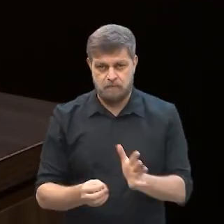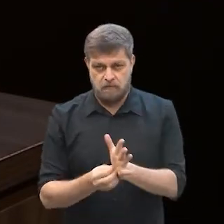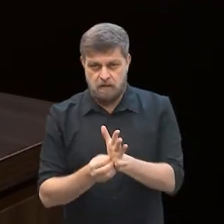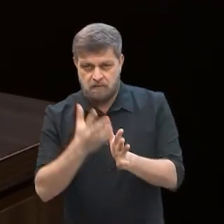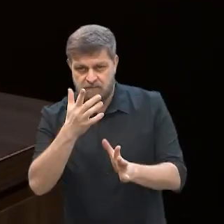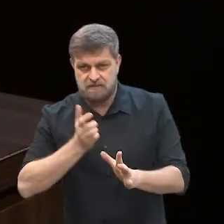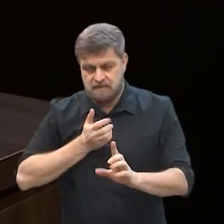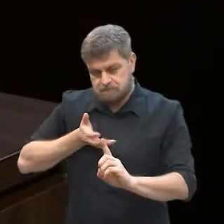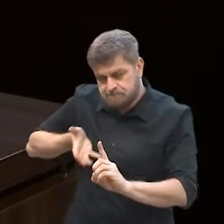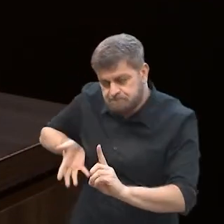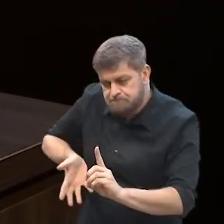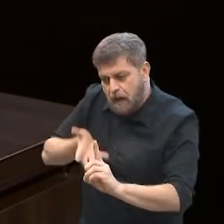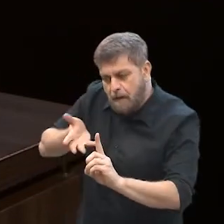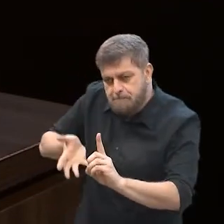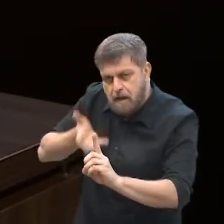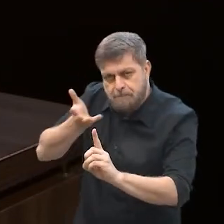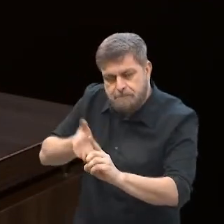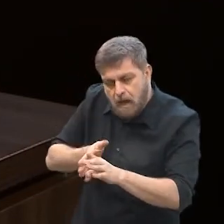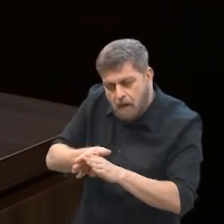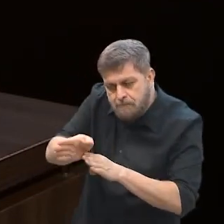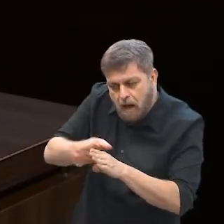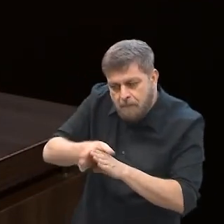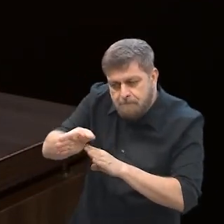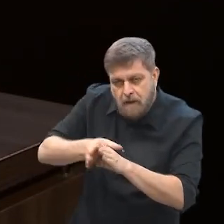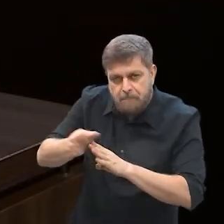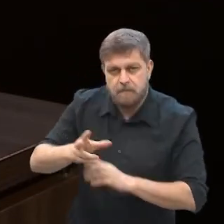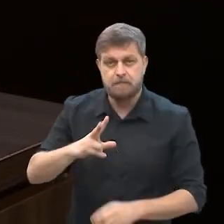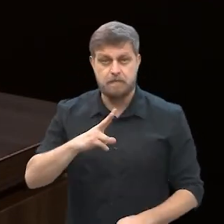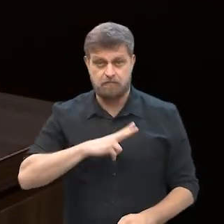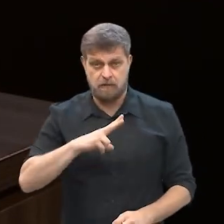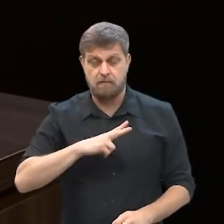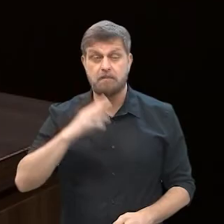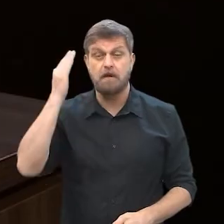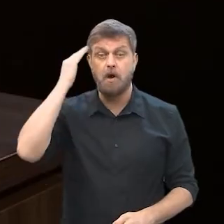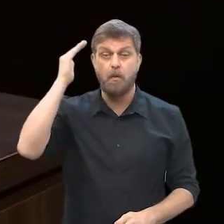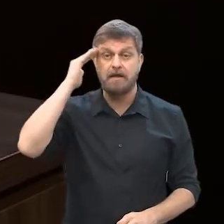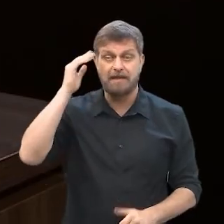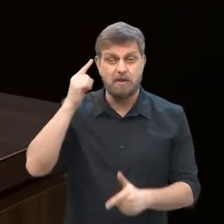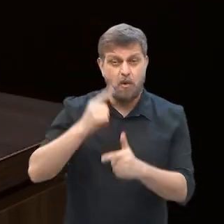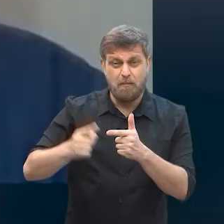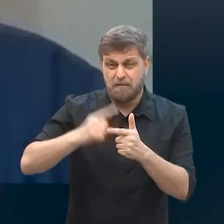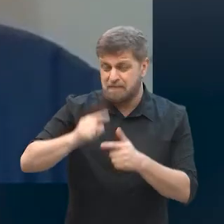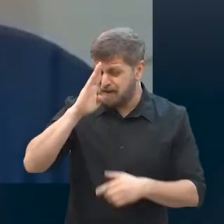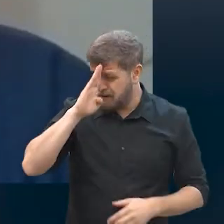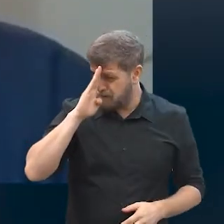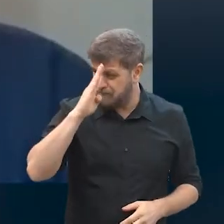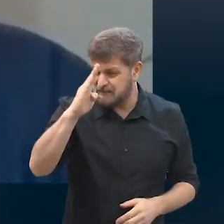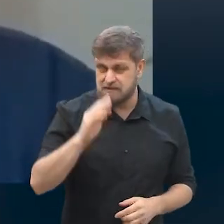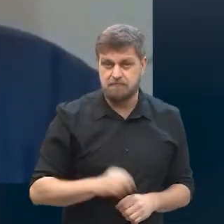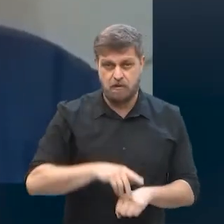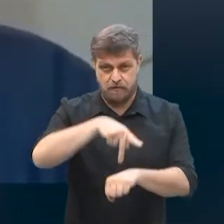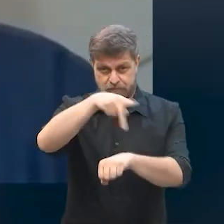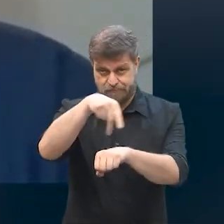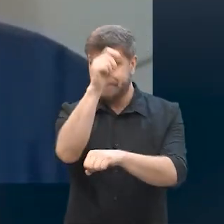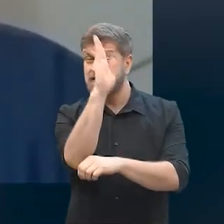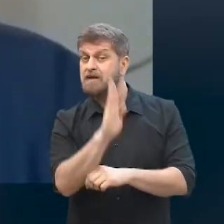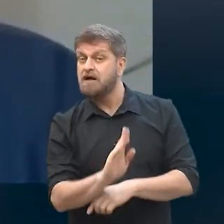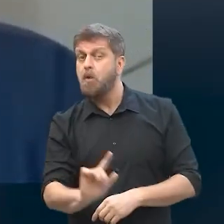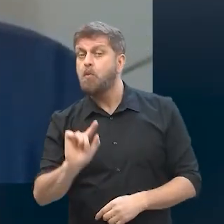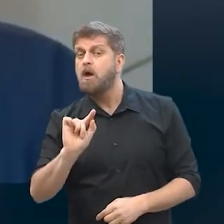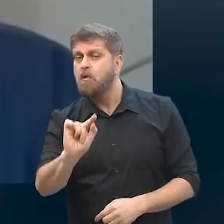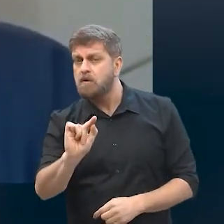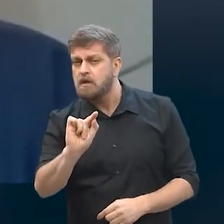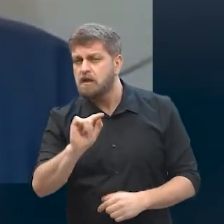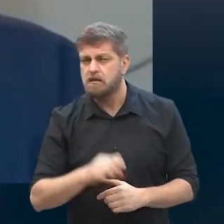precisa de um investimento e, particularmente, entendo que o maior problema que nós temos aqui no Brasil é